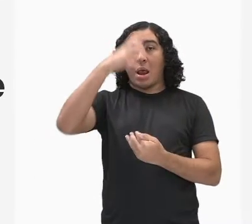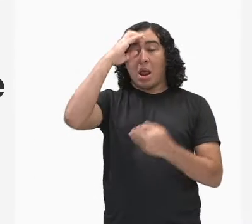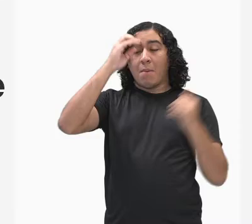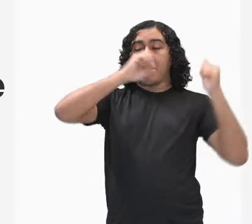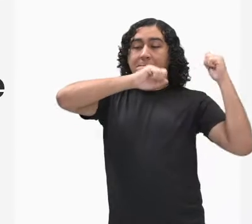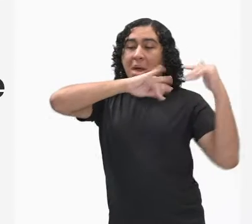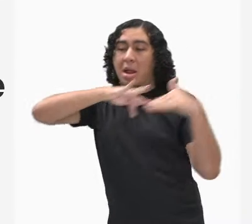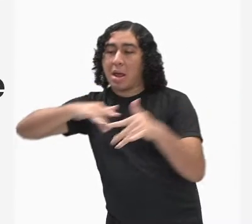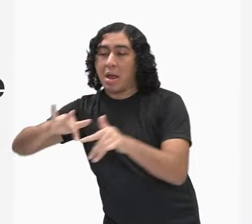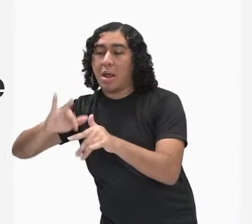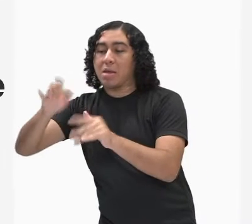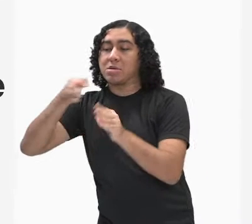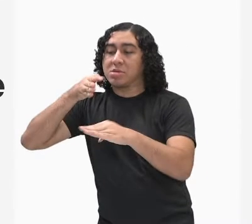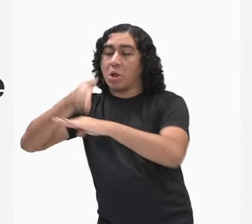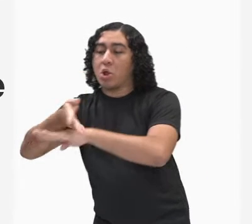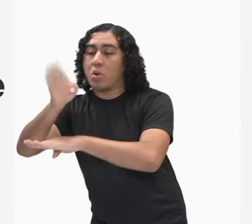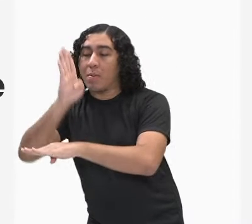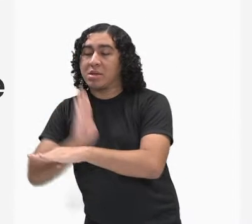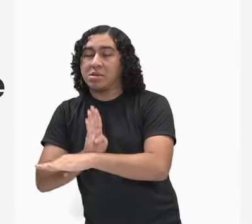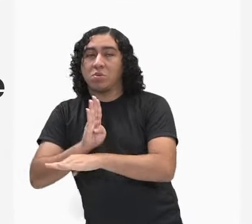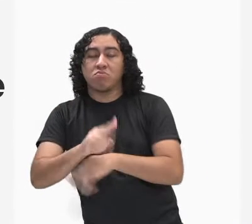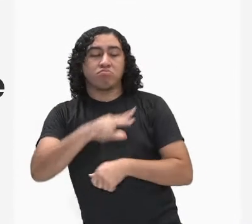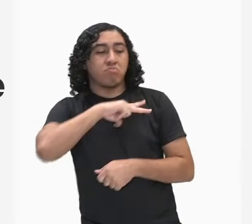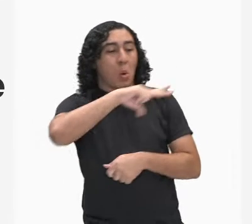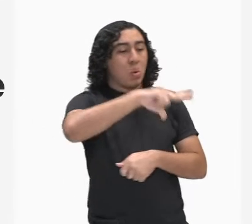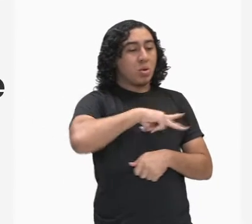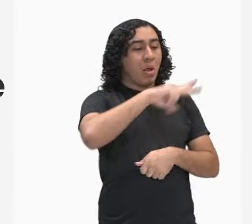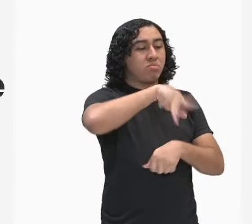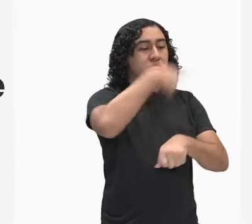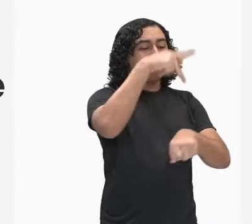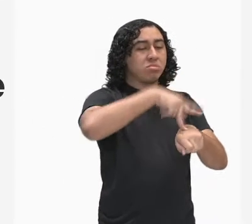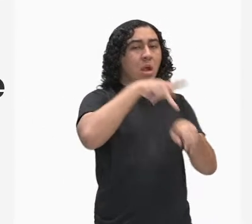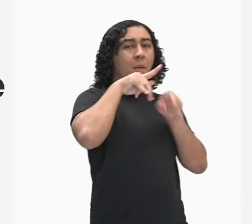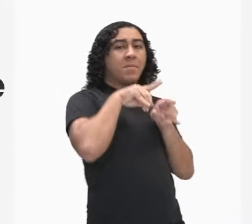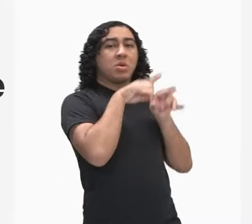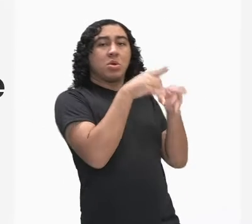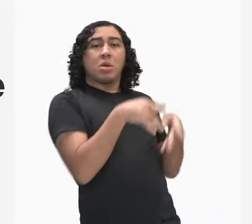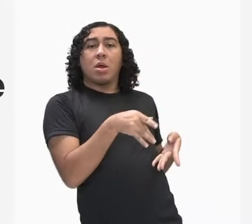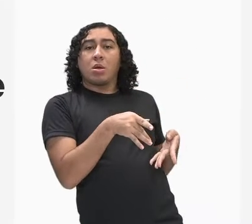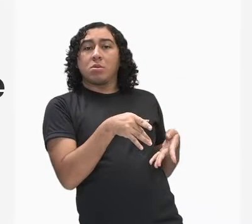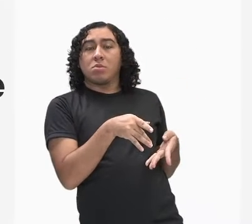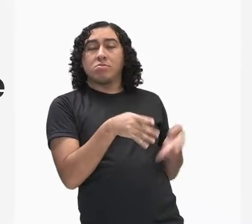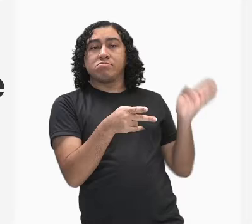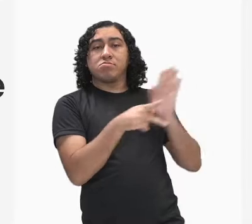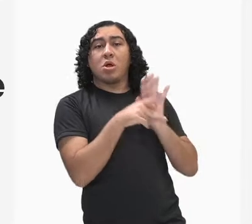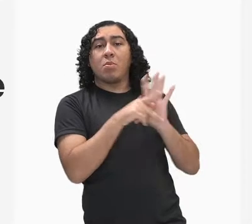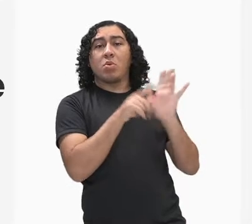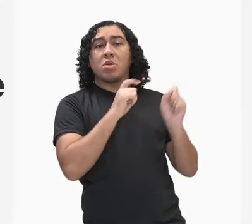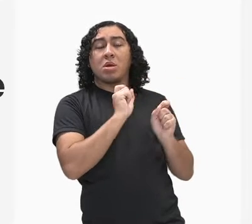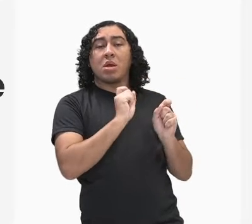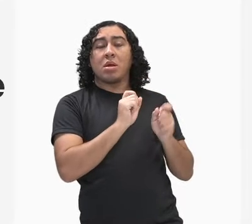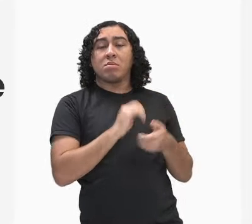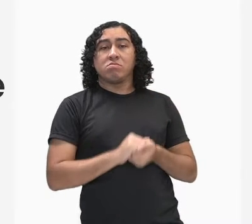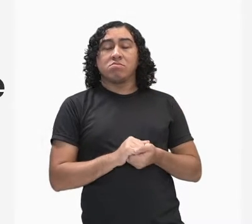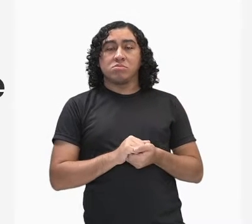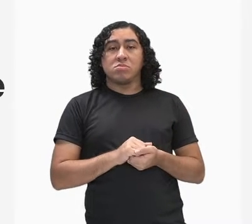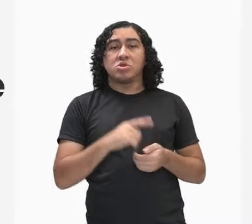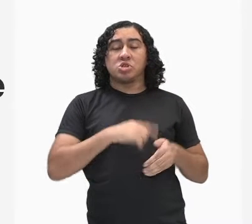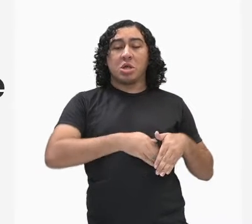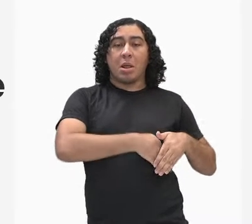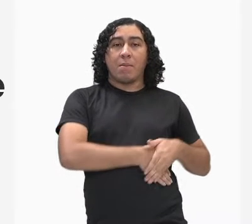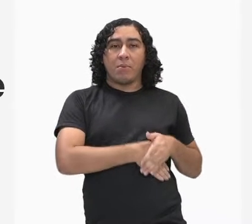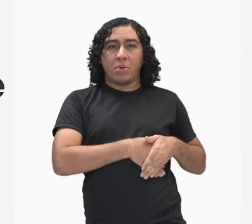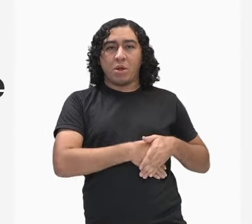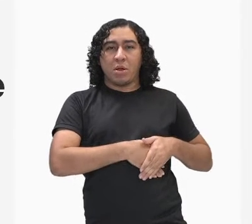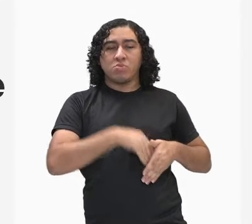ficaram lá, né, praticamente abandonados aí sobre a intervenção de Napoleão. Depois